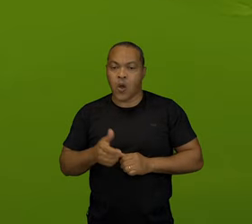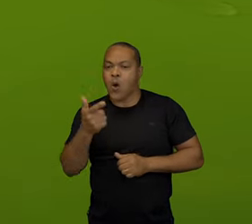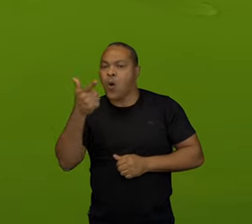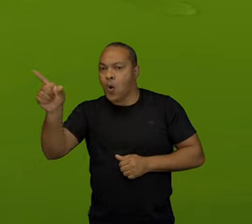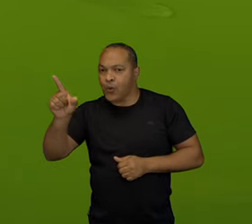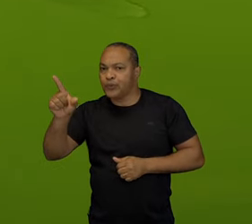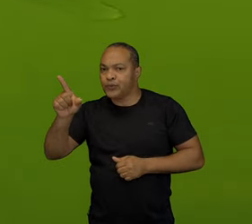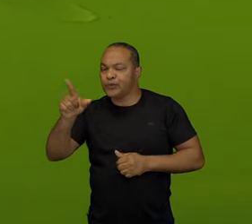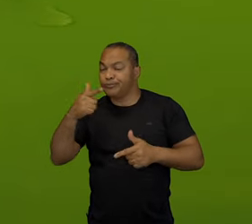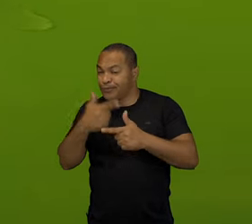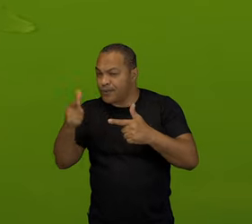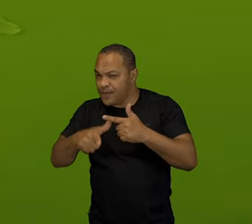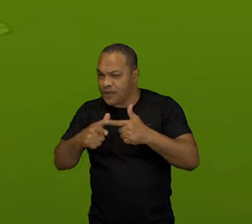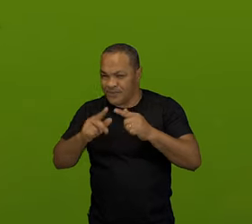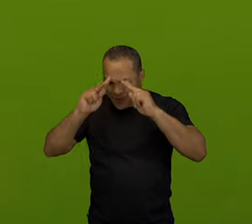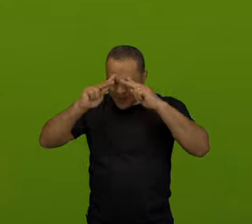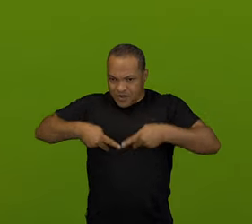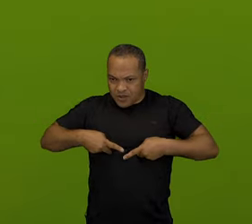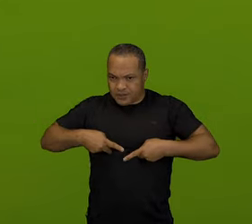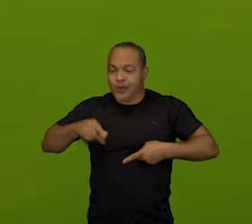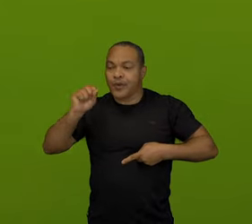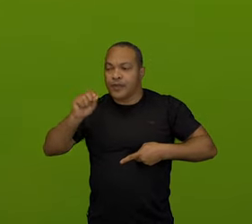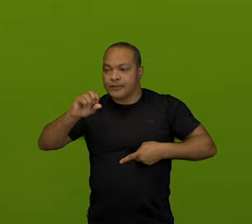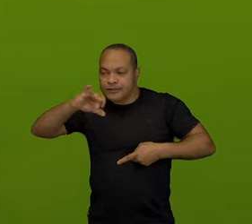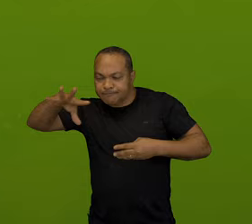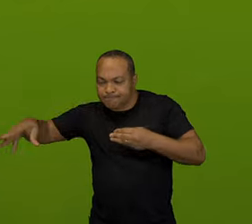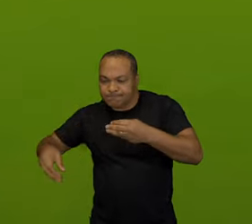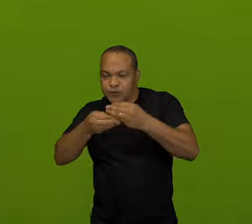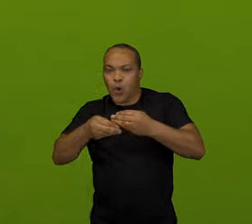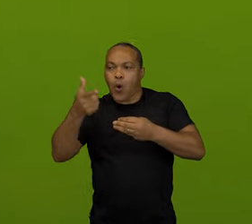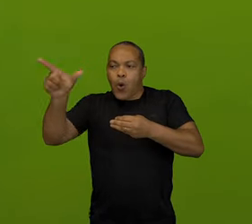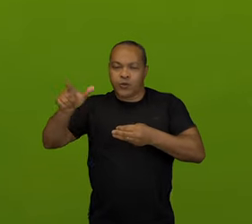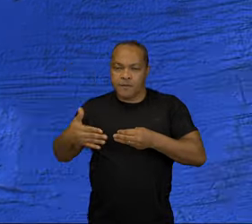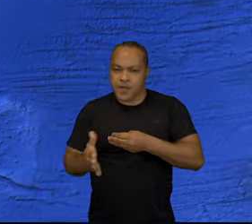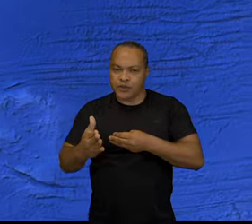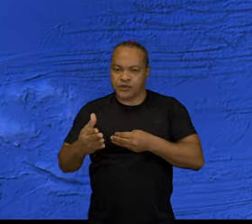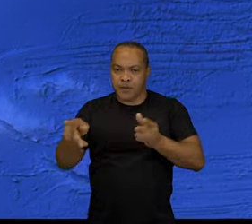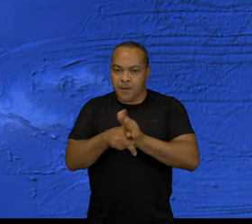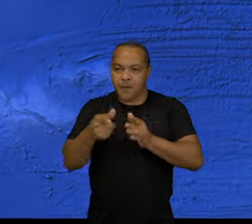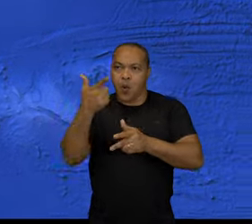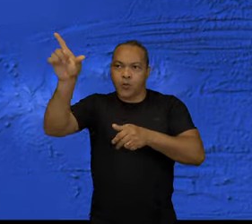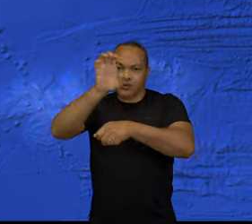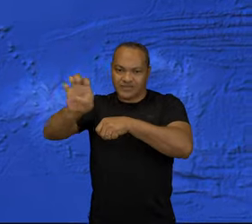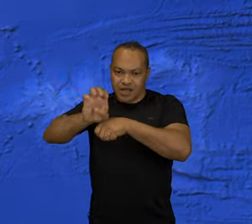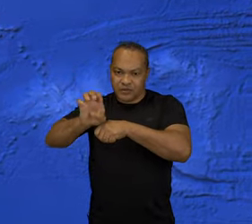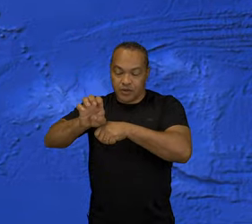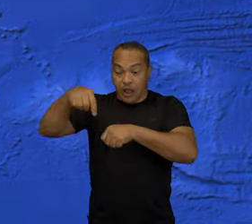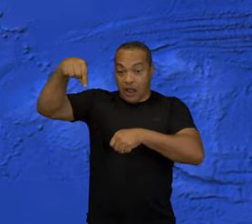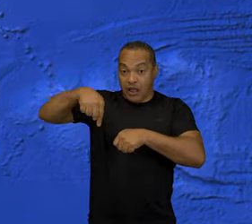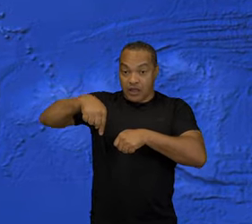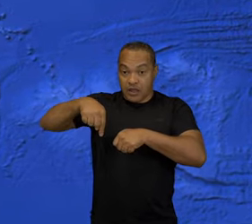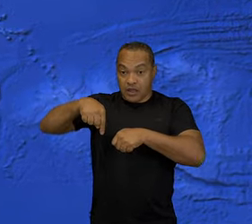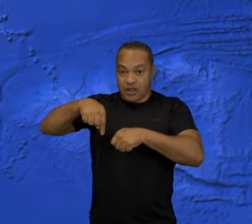Outro relevante impacto humano no ambiente é a introdução de espécies não nativas. Na bacia